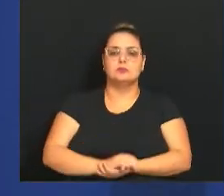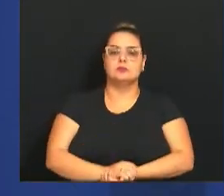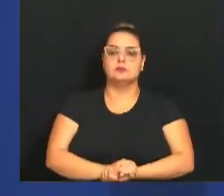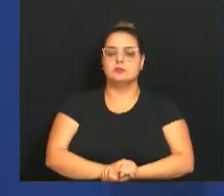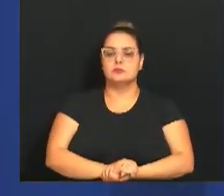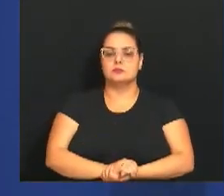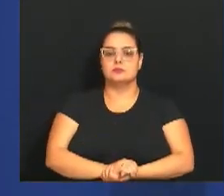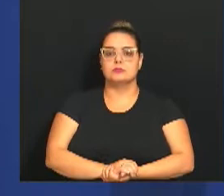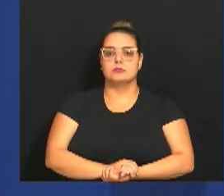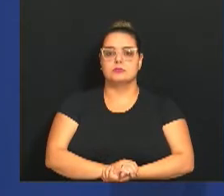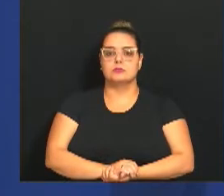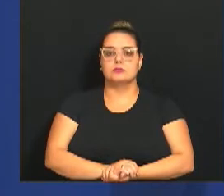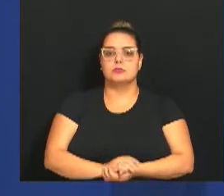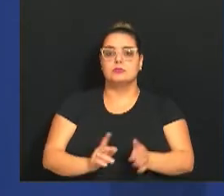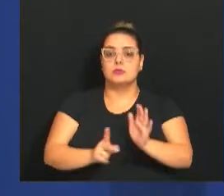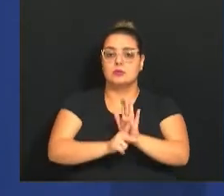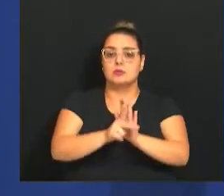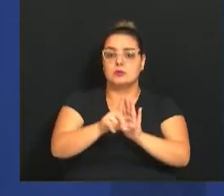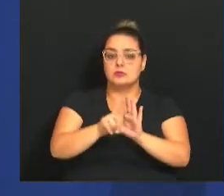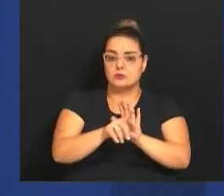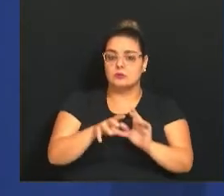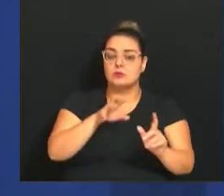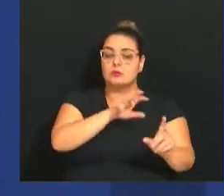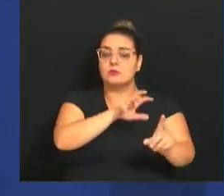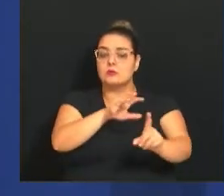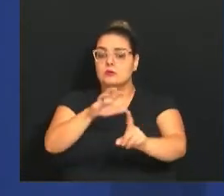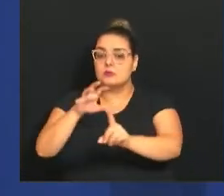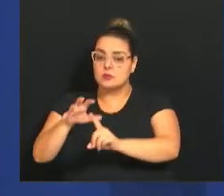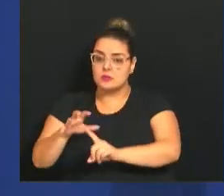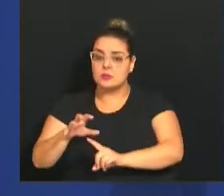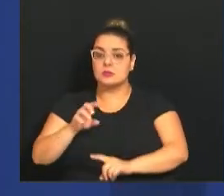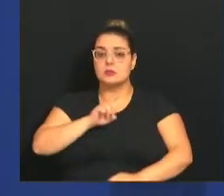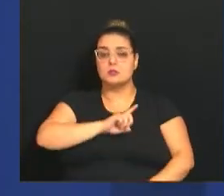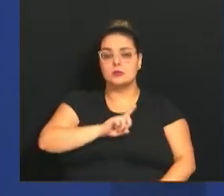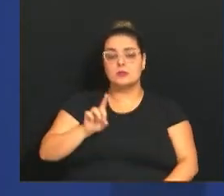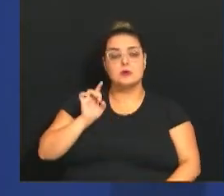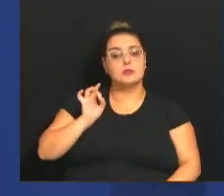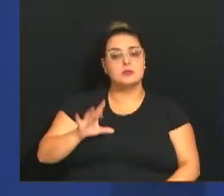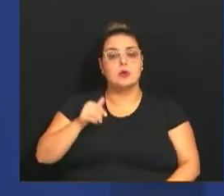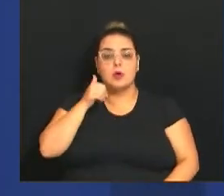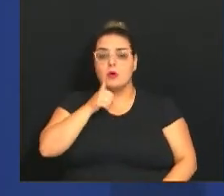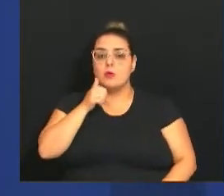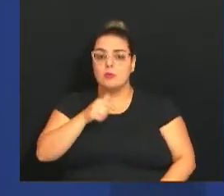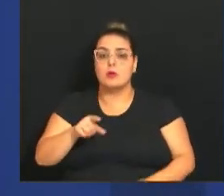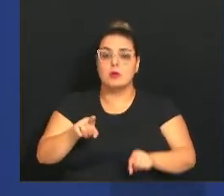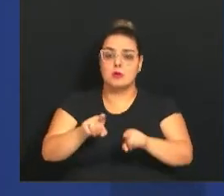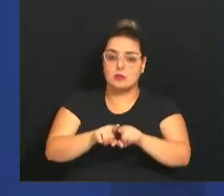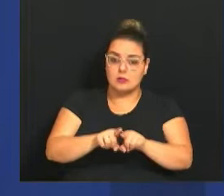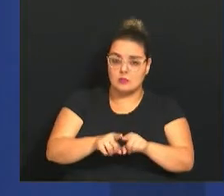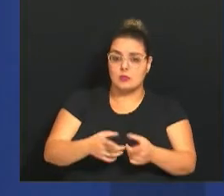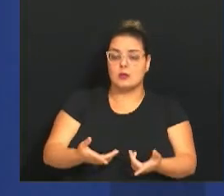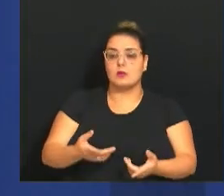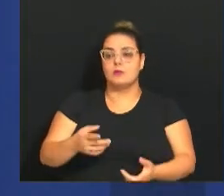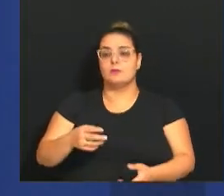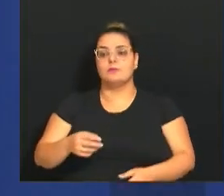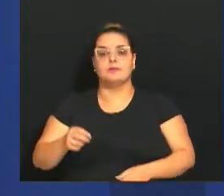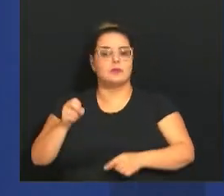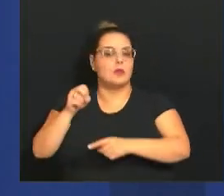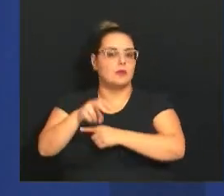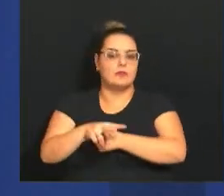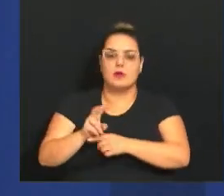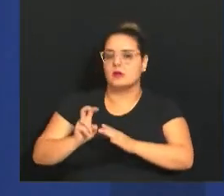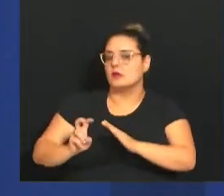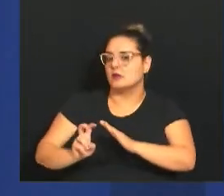também de projetos que impactem não só diretamente a mulher, mas também indiretamente, como vaga em creche, quando a gente